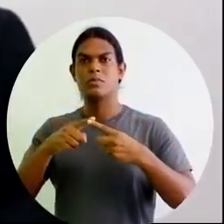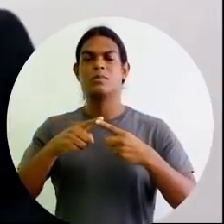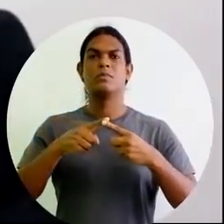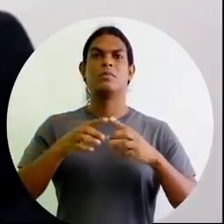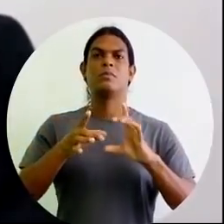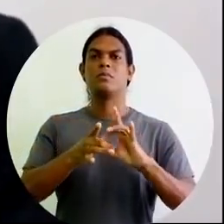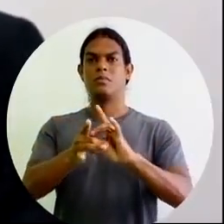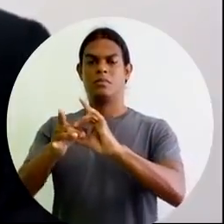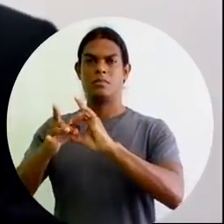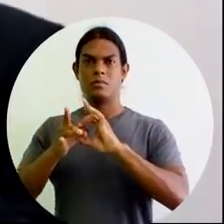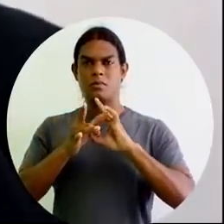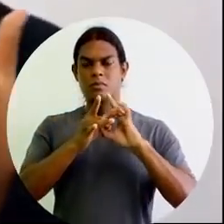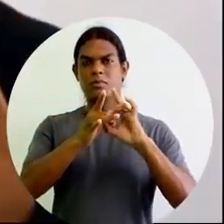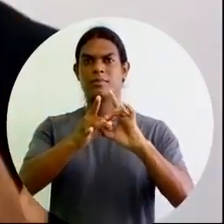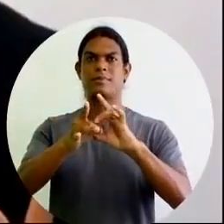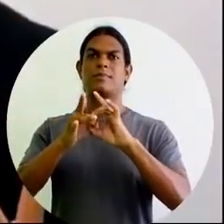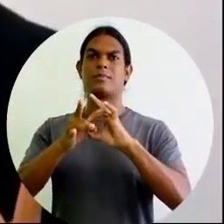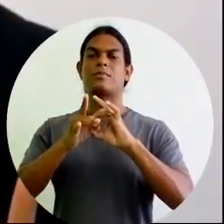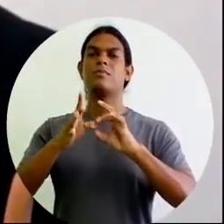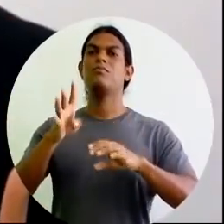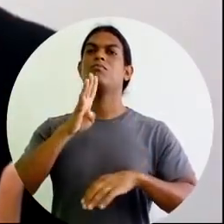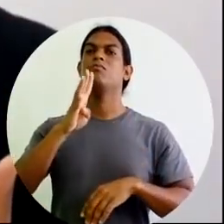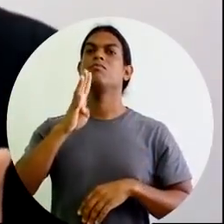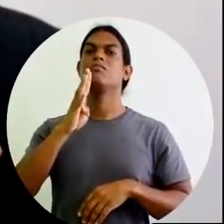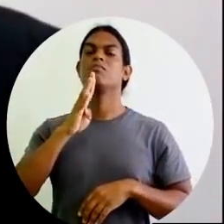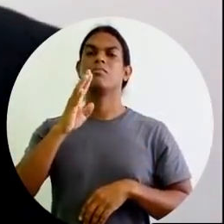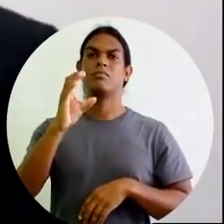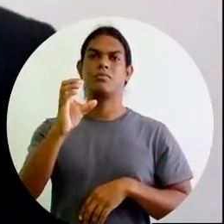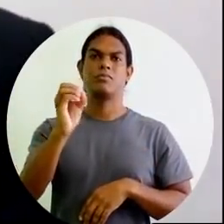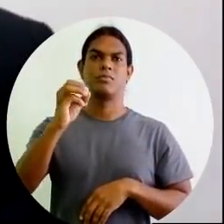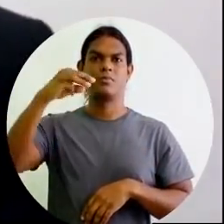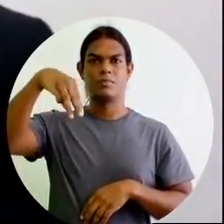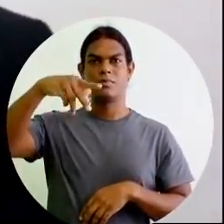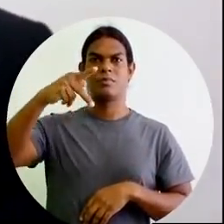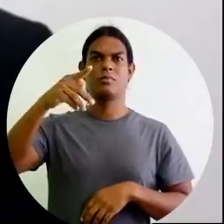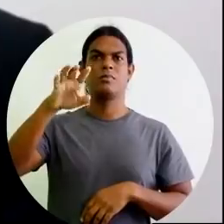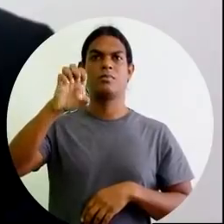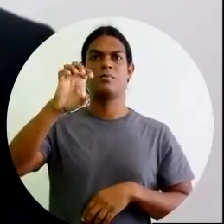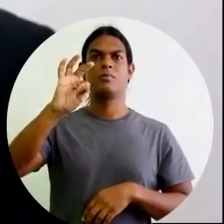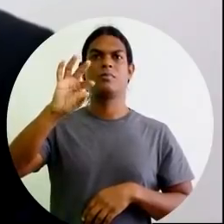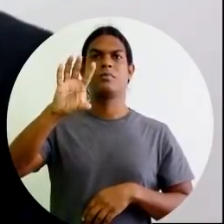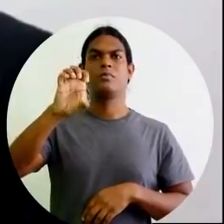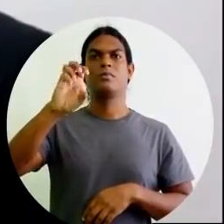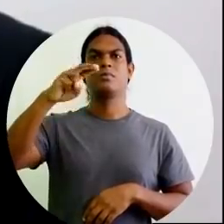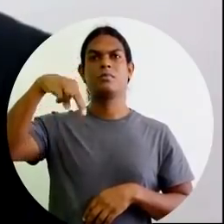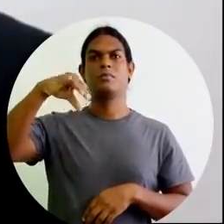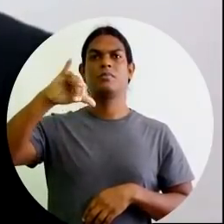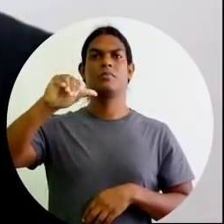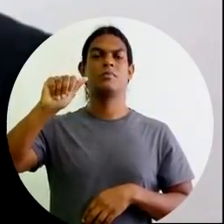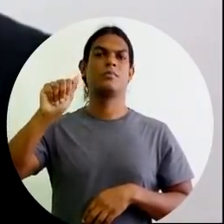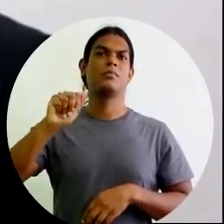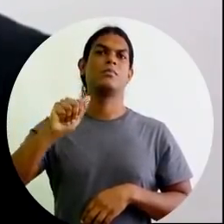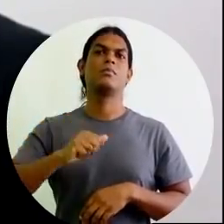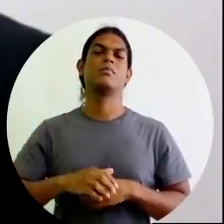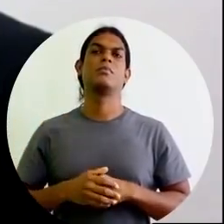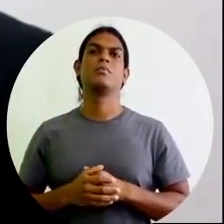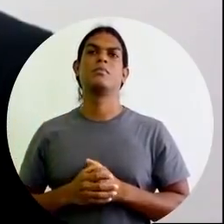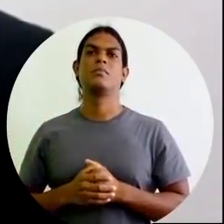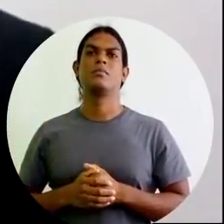do conhecimento com a competência. Então, tem lá conhecimento,